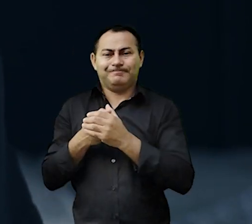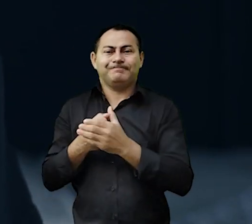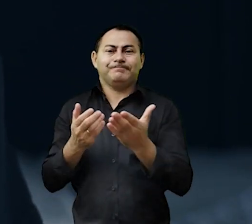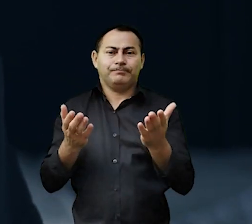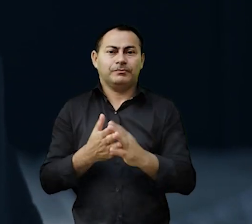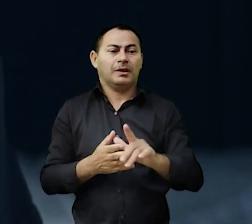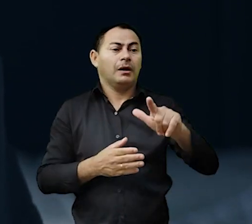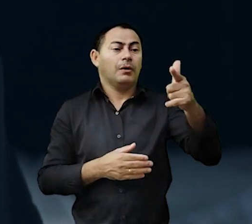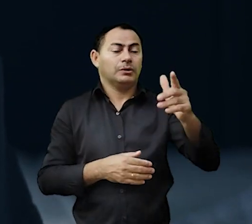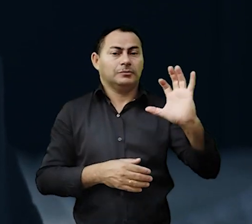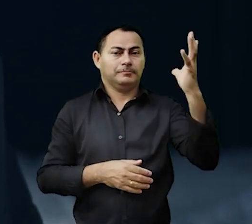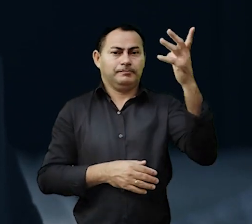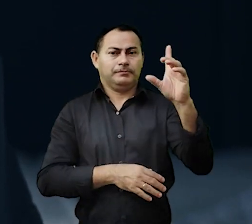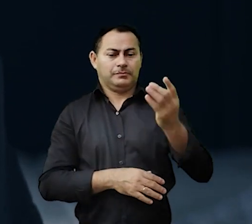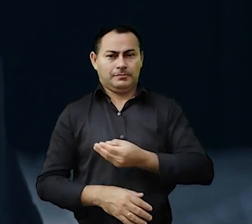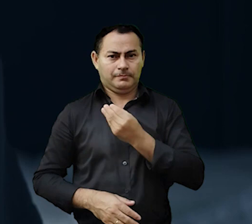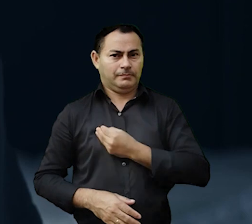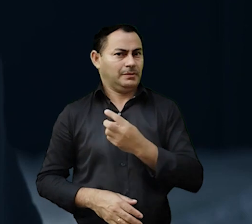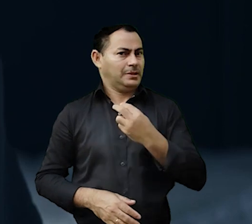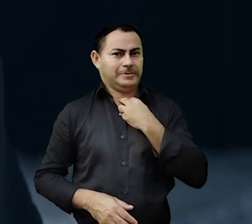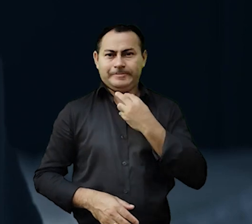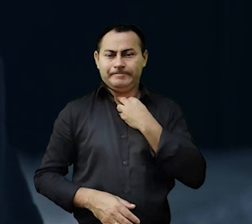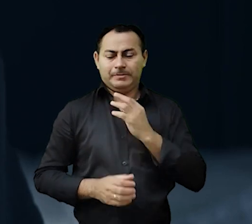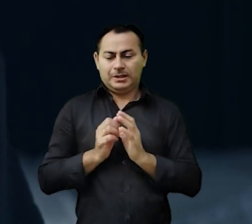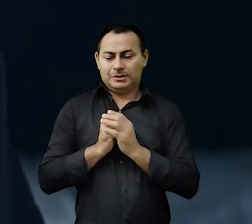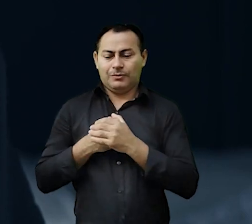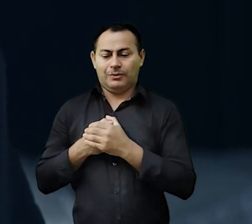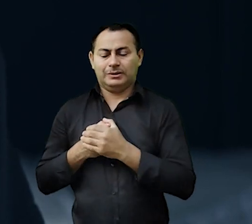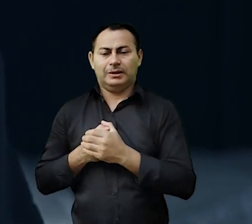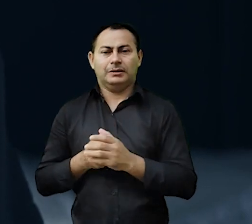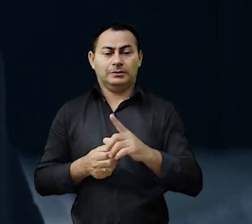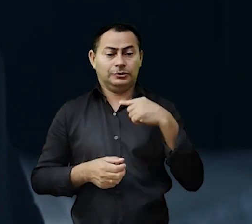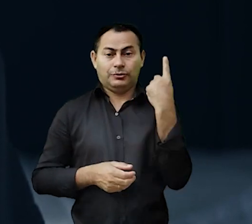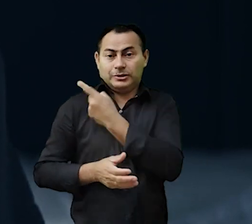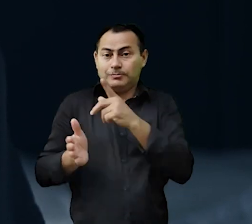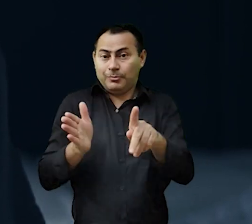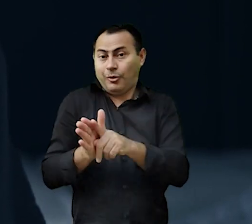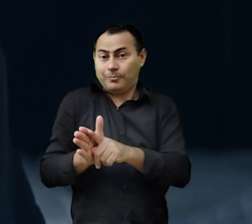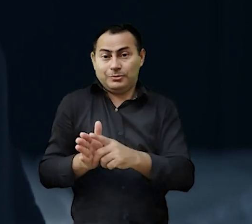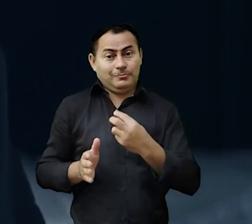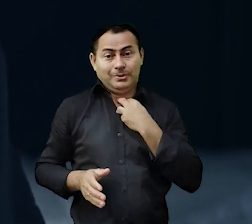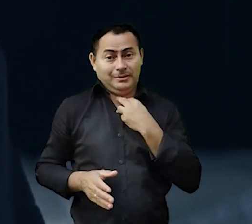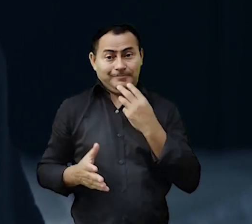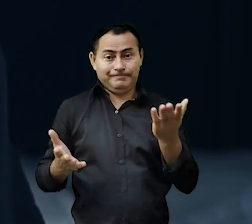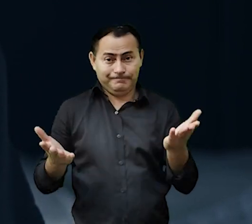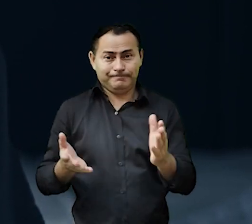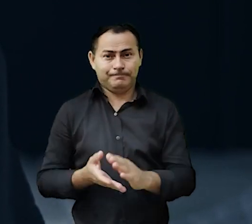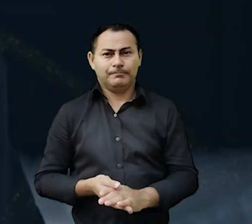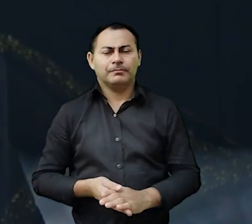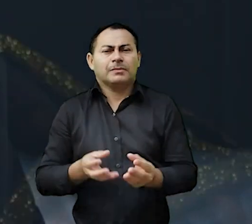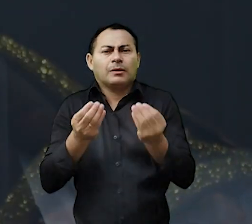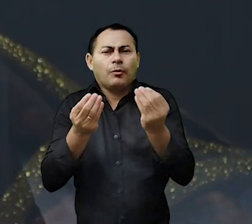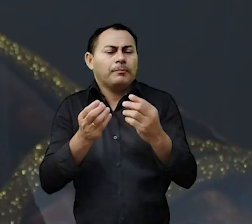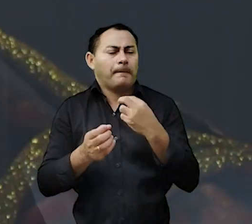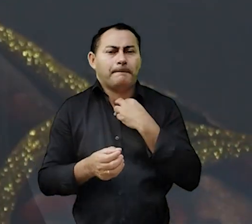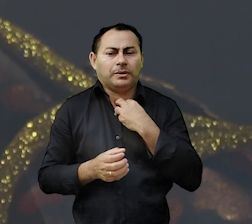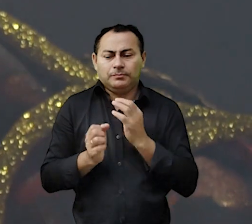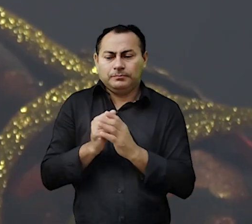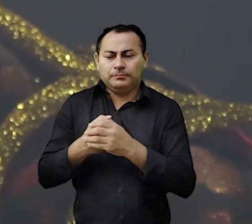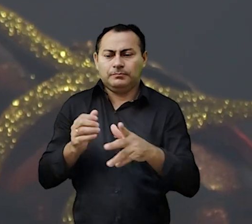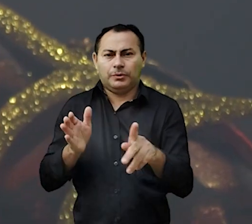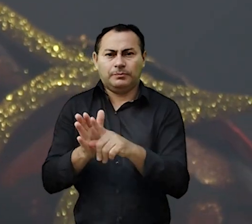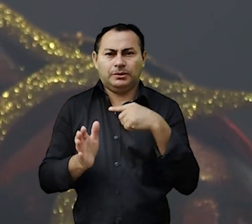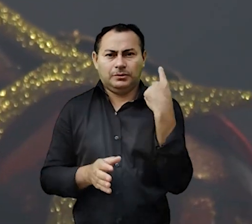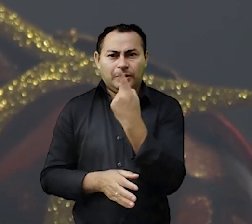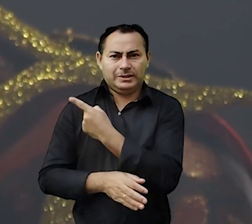escapar. Outro fato da vida é que não podemos escapar de nós mesmos. E como não podemos